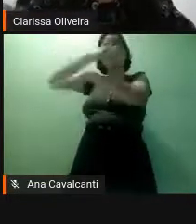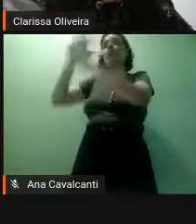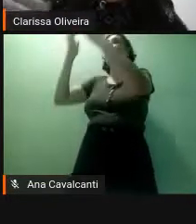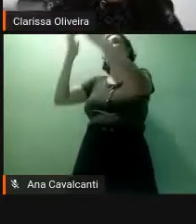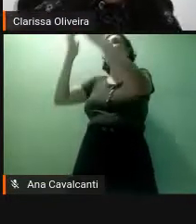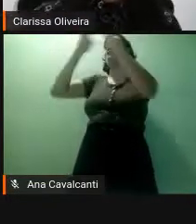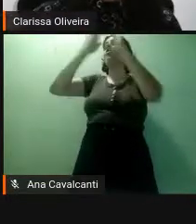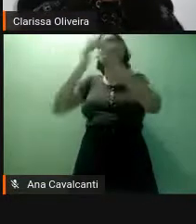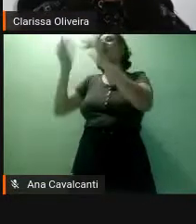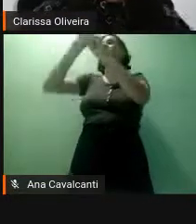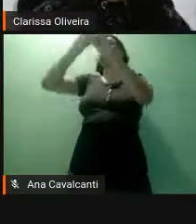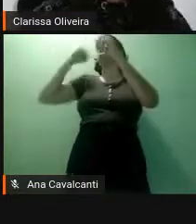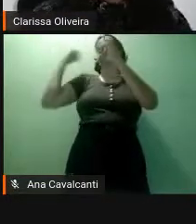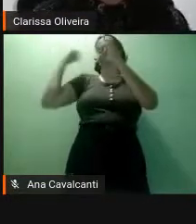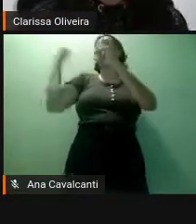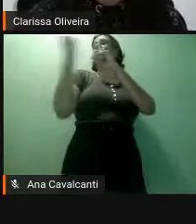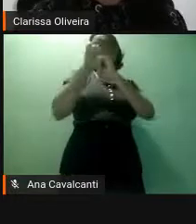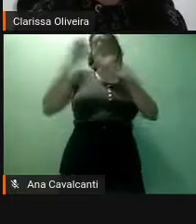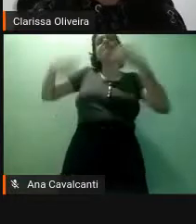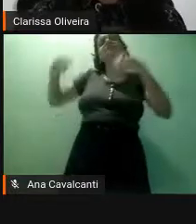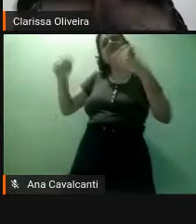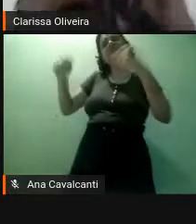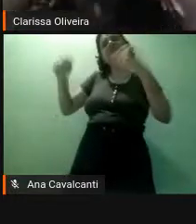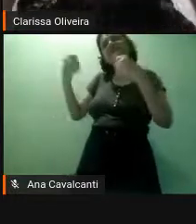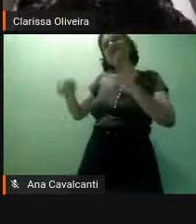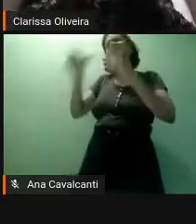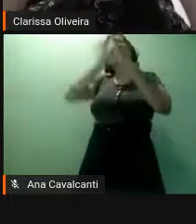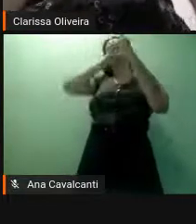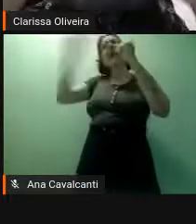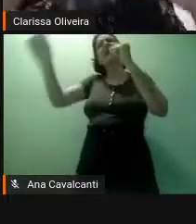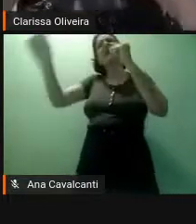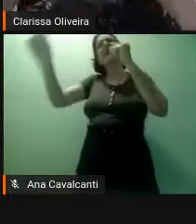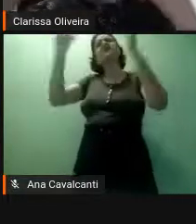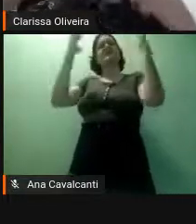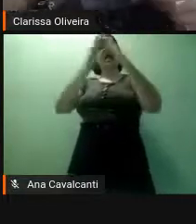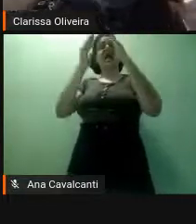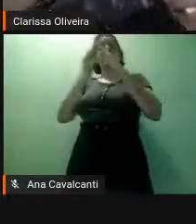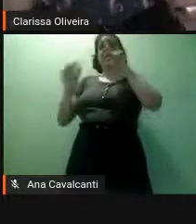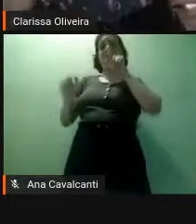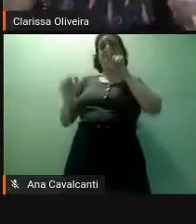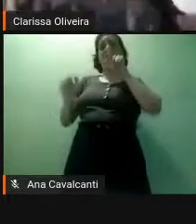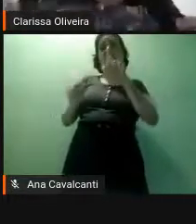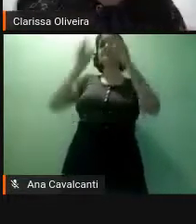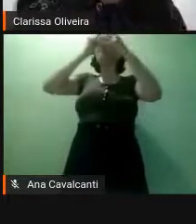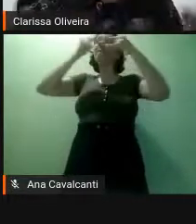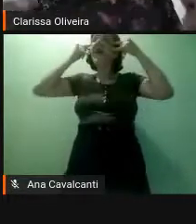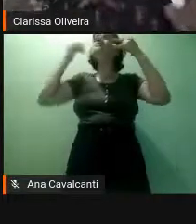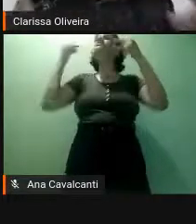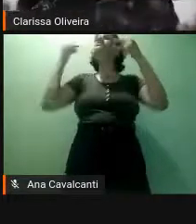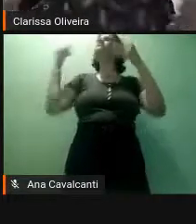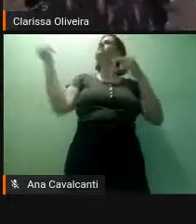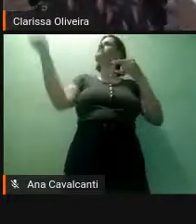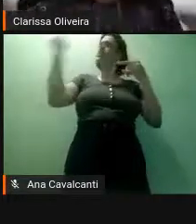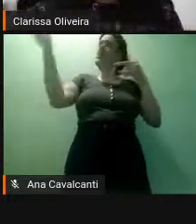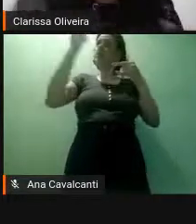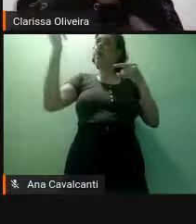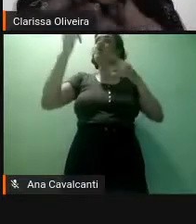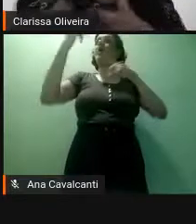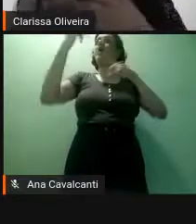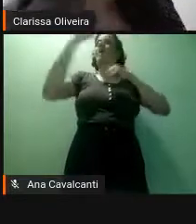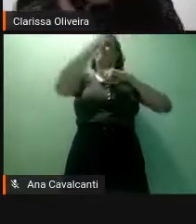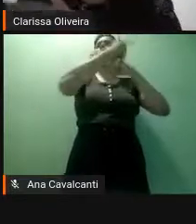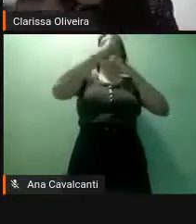gente precisa ter pela necessidade de sair de casa, essa máscara já vai ser o suficiente para nos proteger